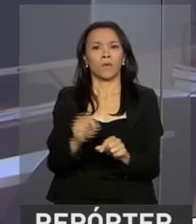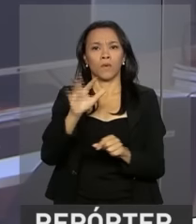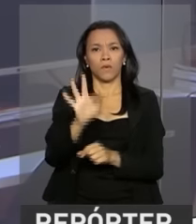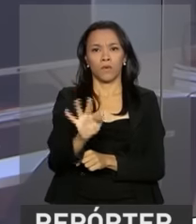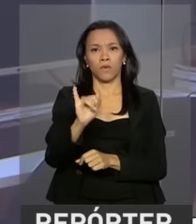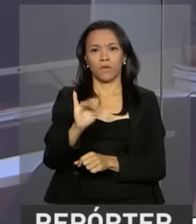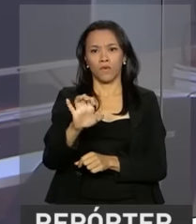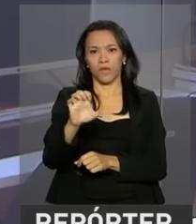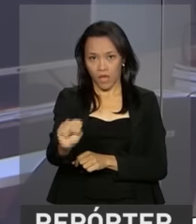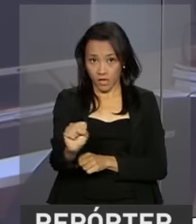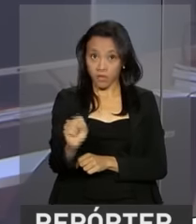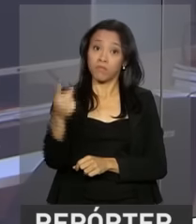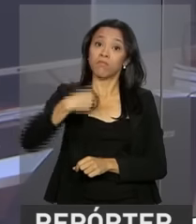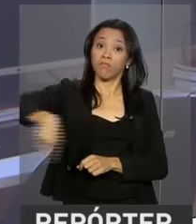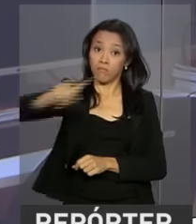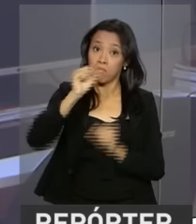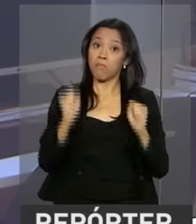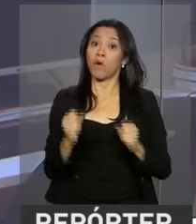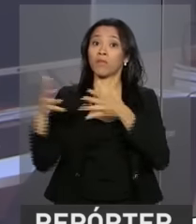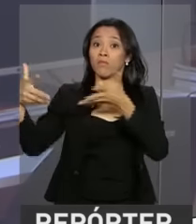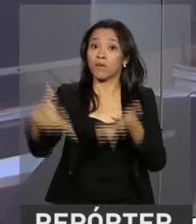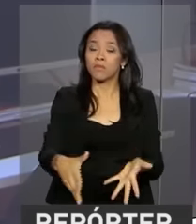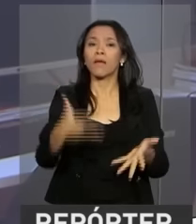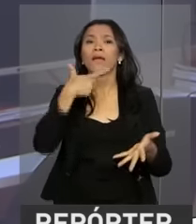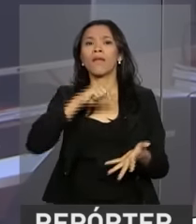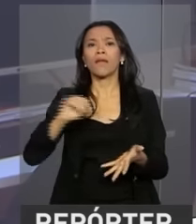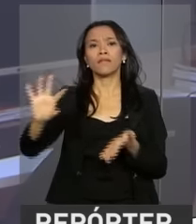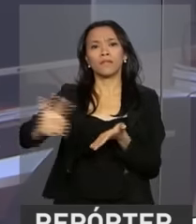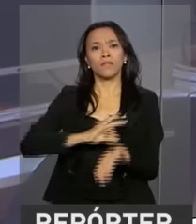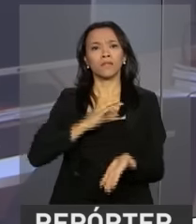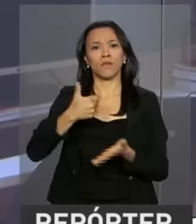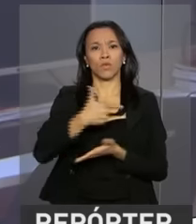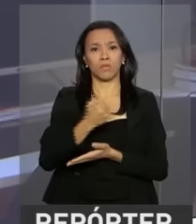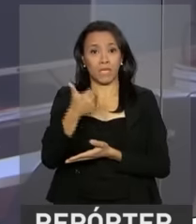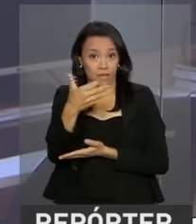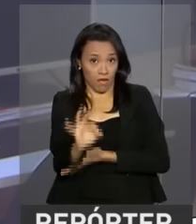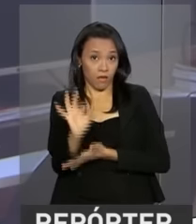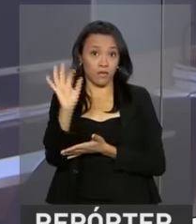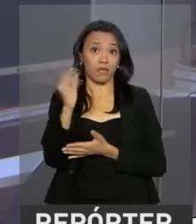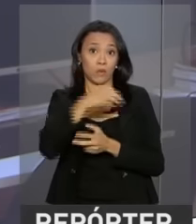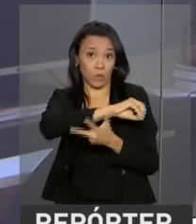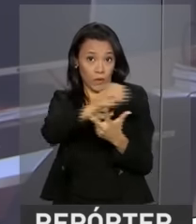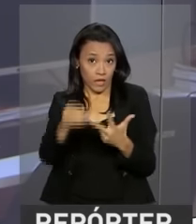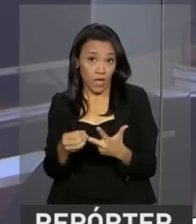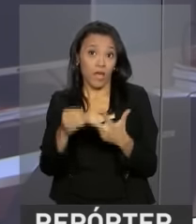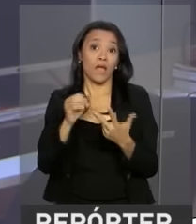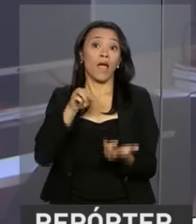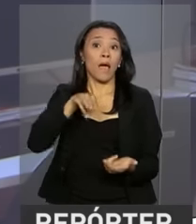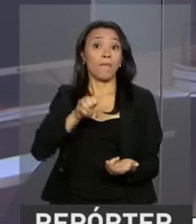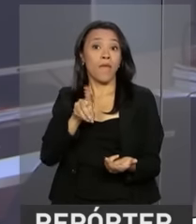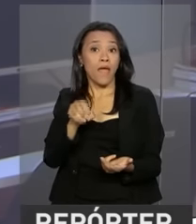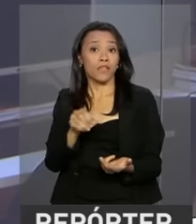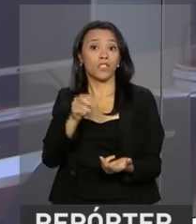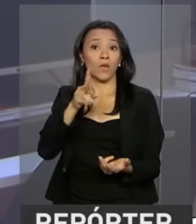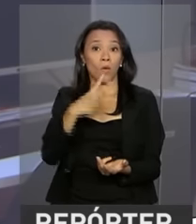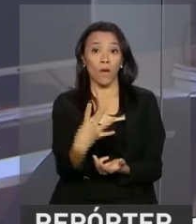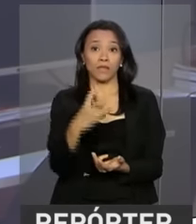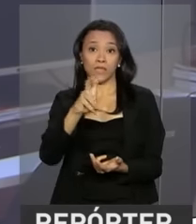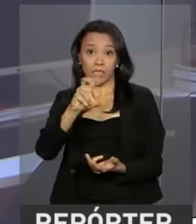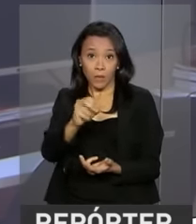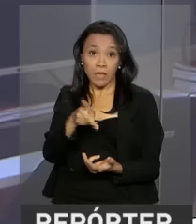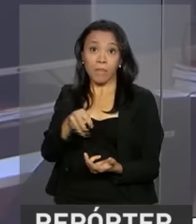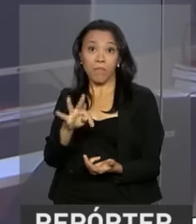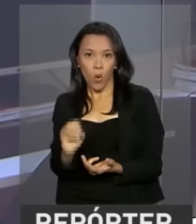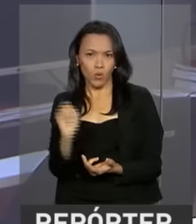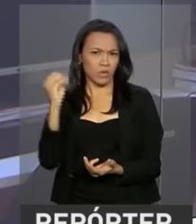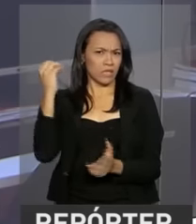os estudantes que tenham feito o Enem a partir de 2010 com média geral mínima de 450 pontos e nota na redação que